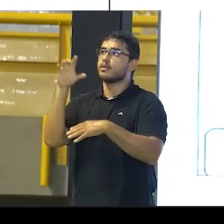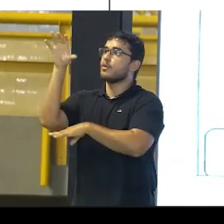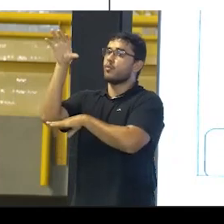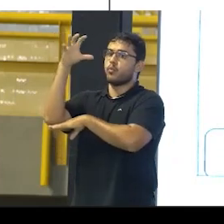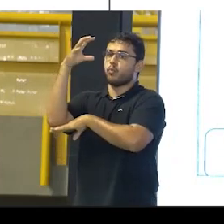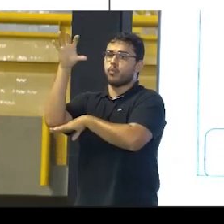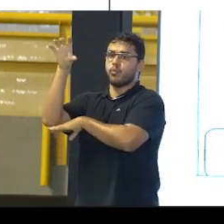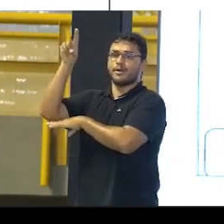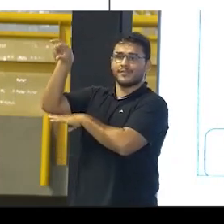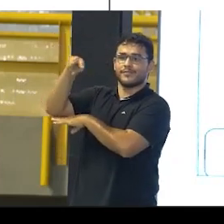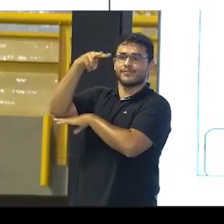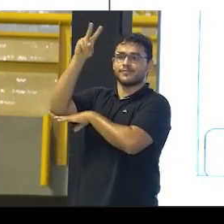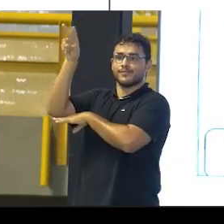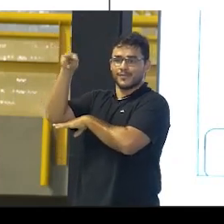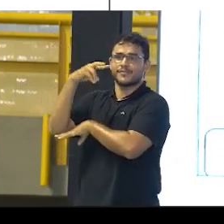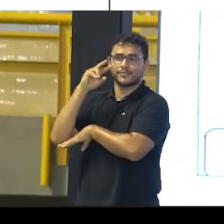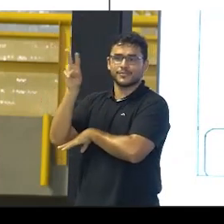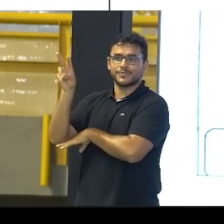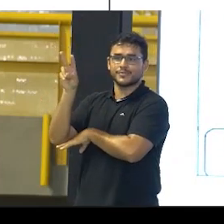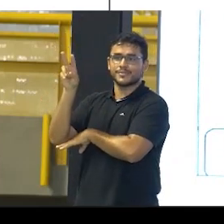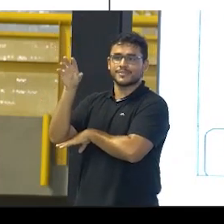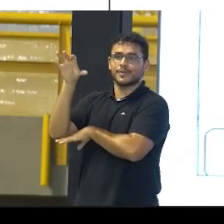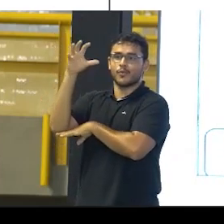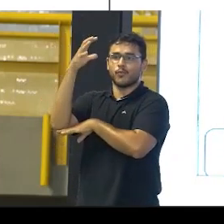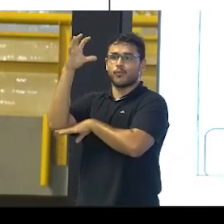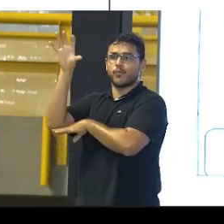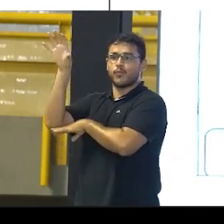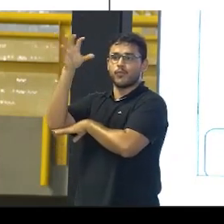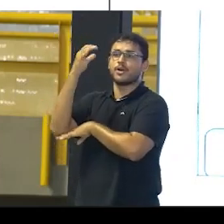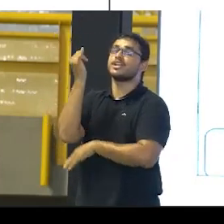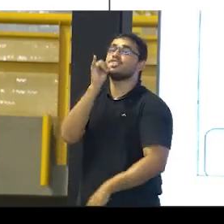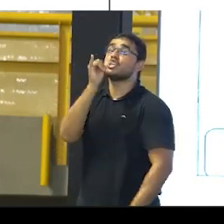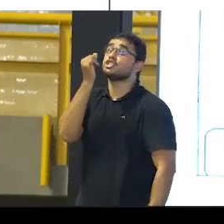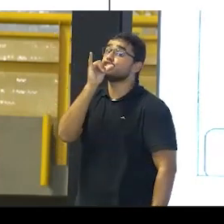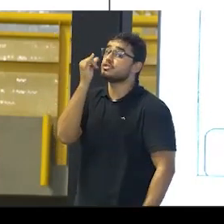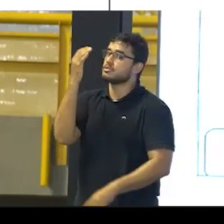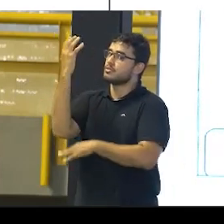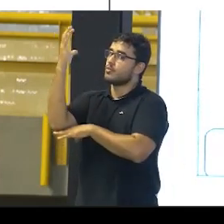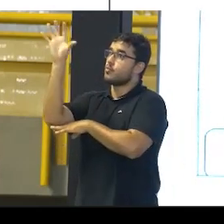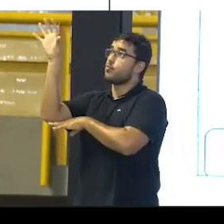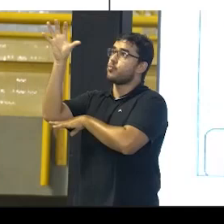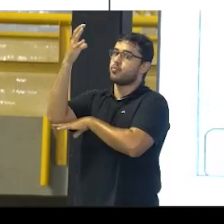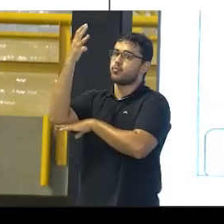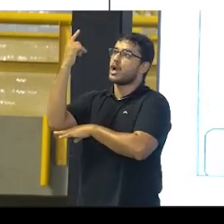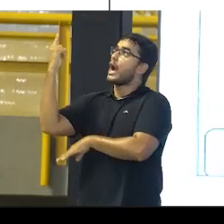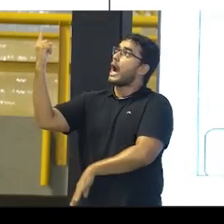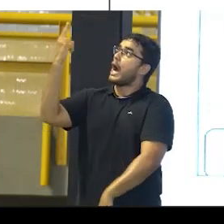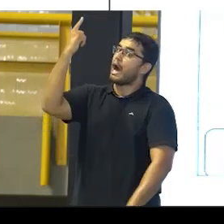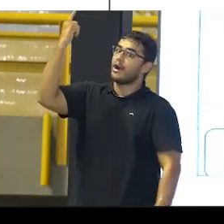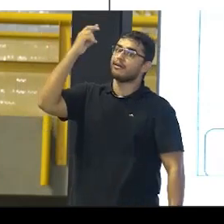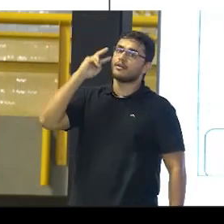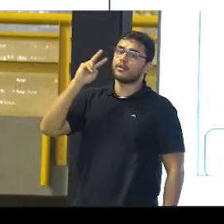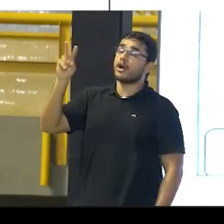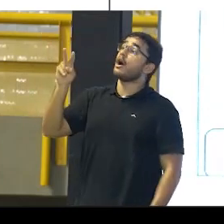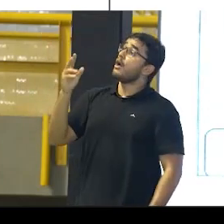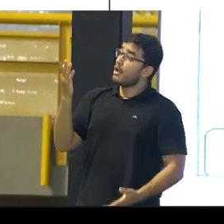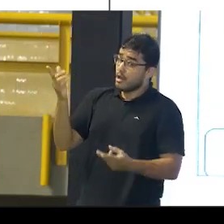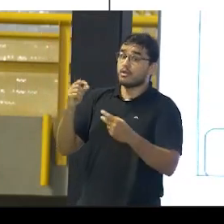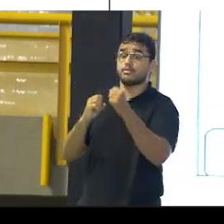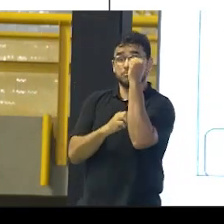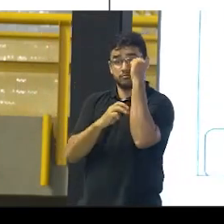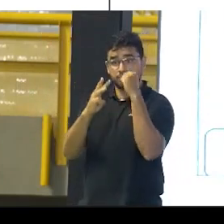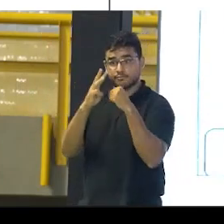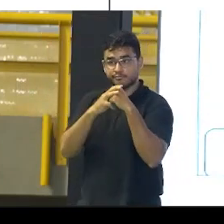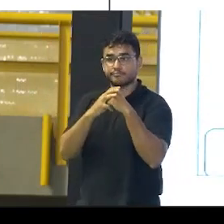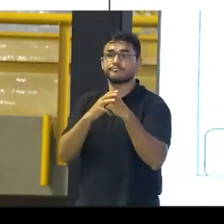Essas outras, professor, entrariam aí, energia eólica, energia solar, energia geotérmica, essas fontes mais